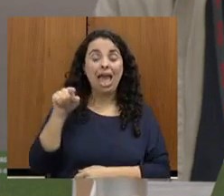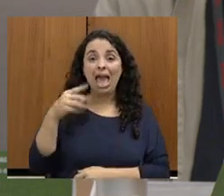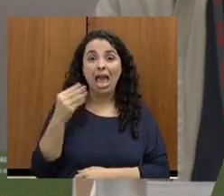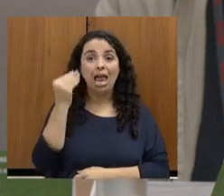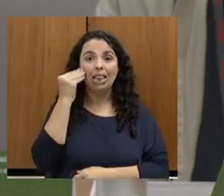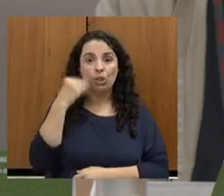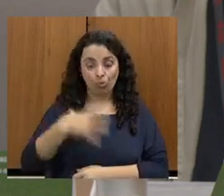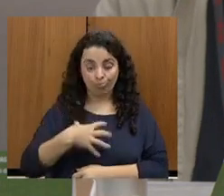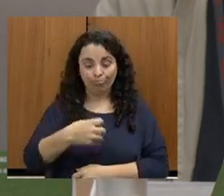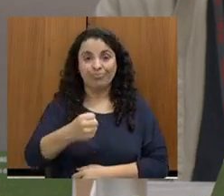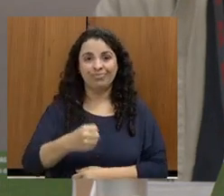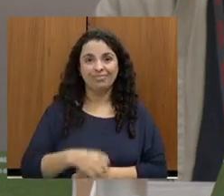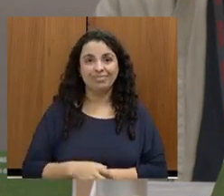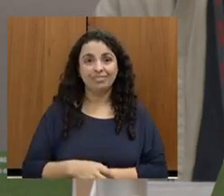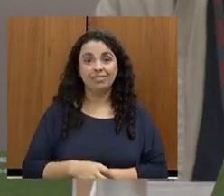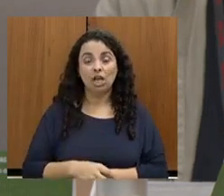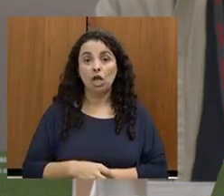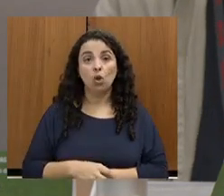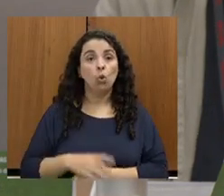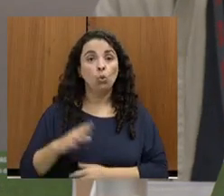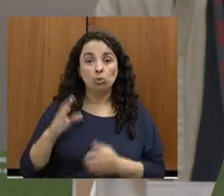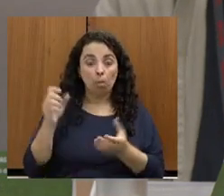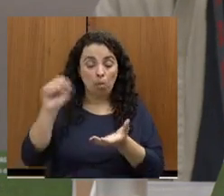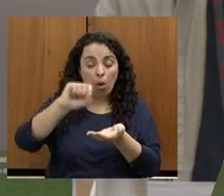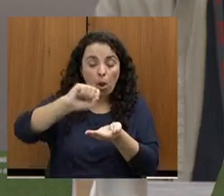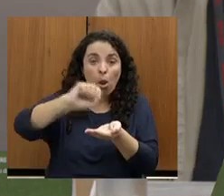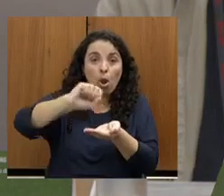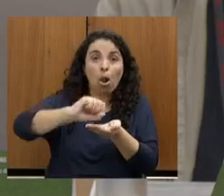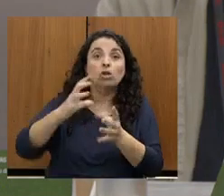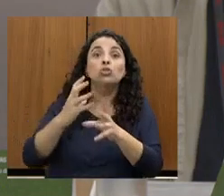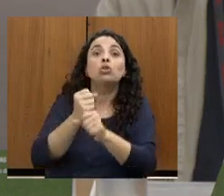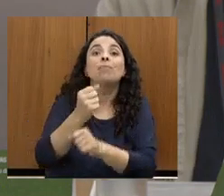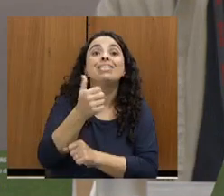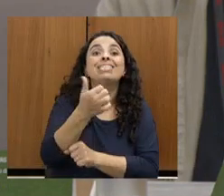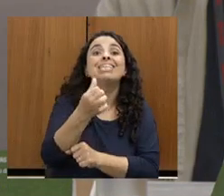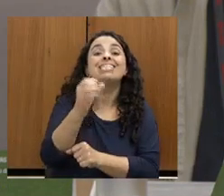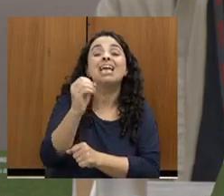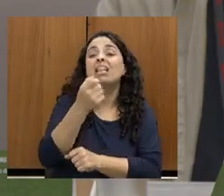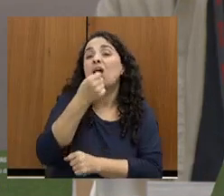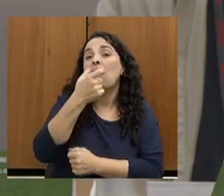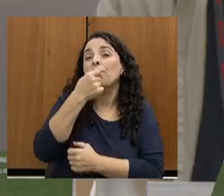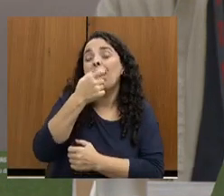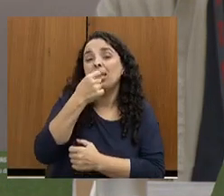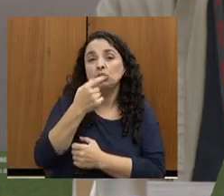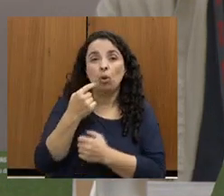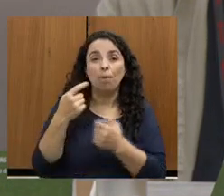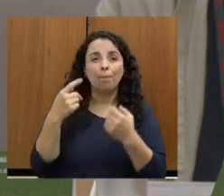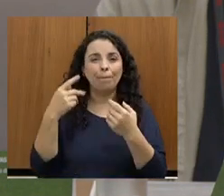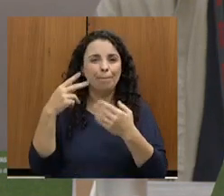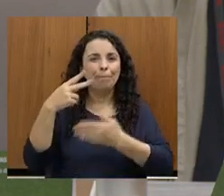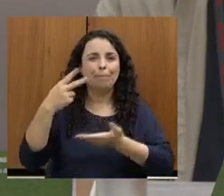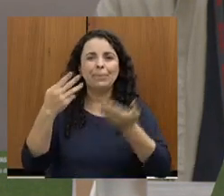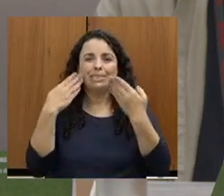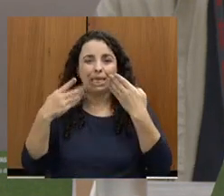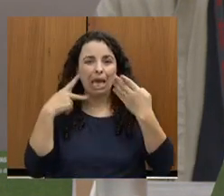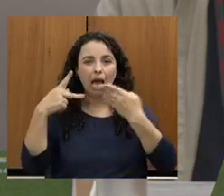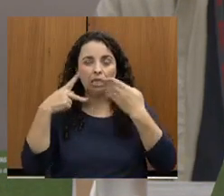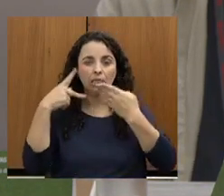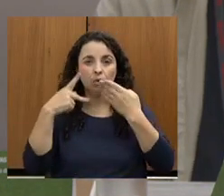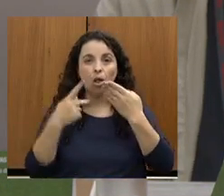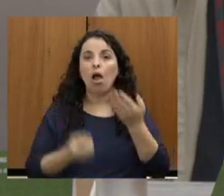comprimidos psiquiátricos. Foi socorrido imediatamente, permaneceu por dois dias no CTI.